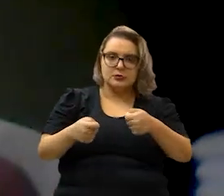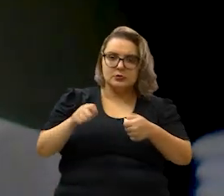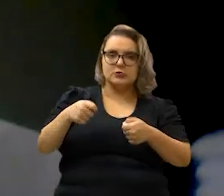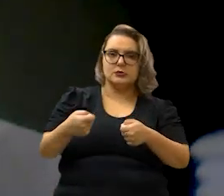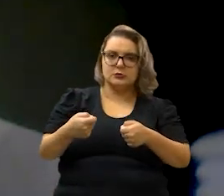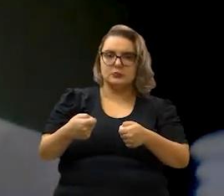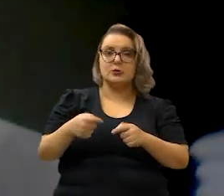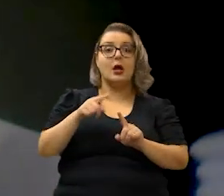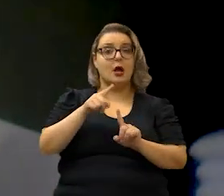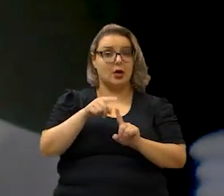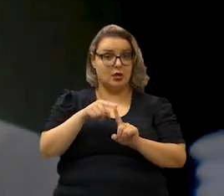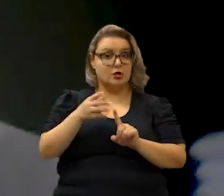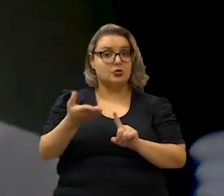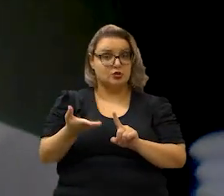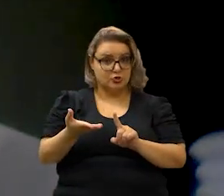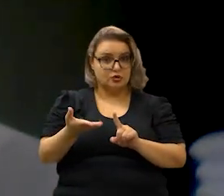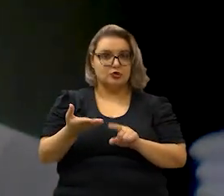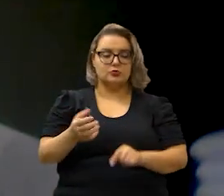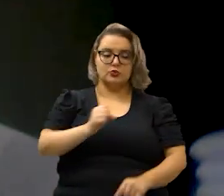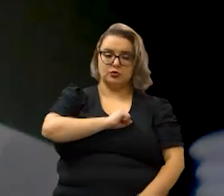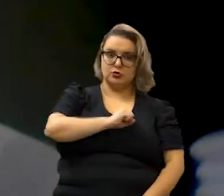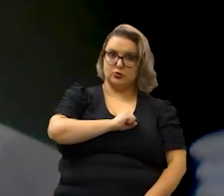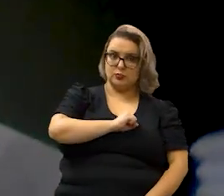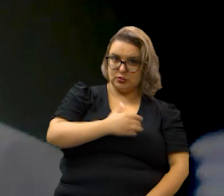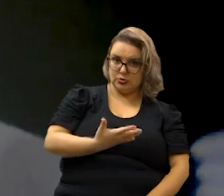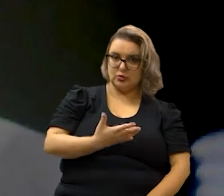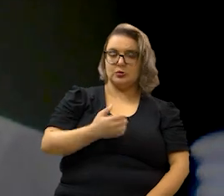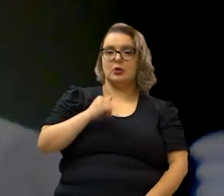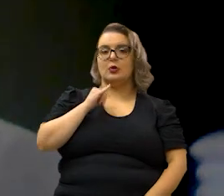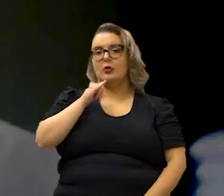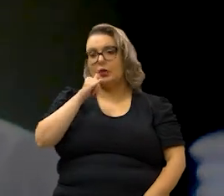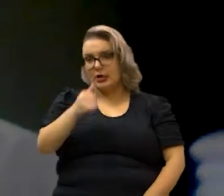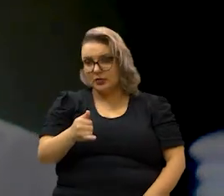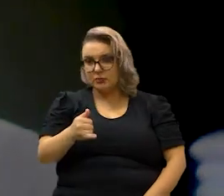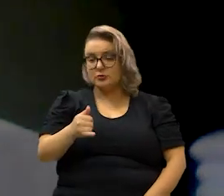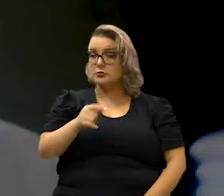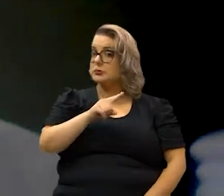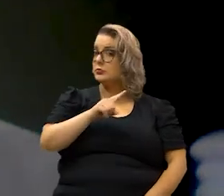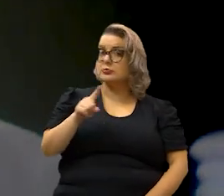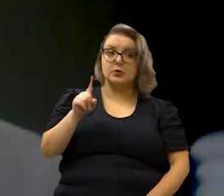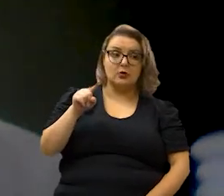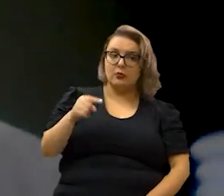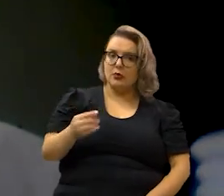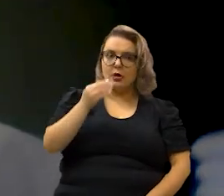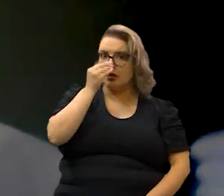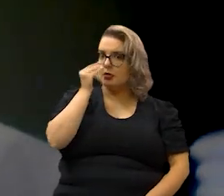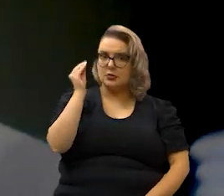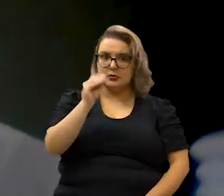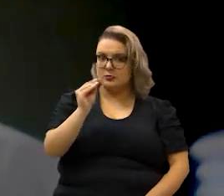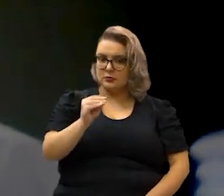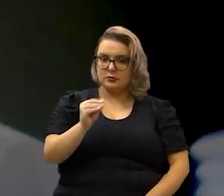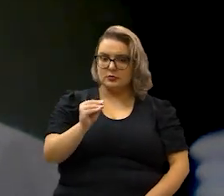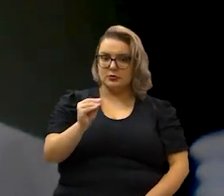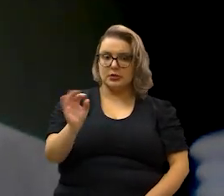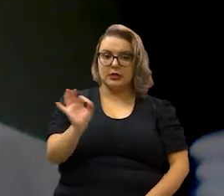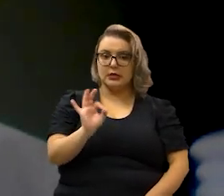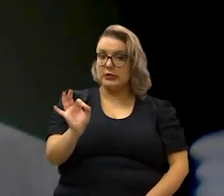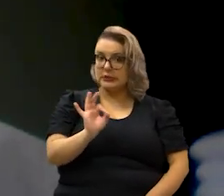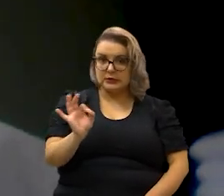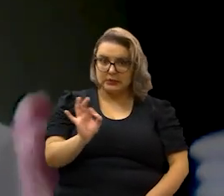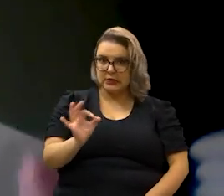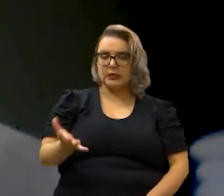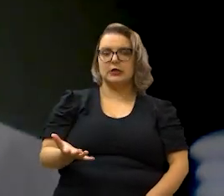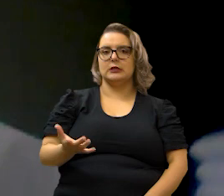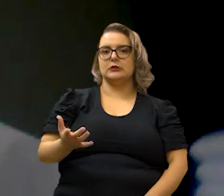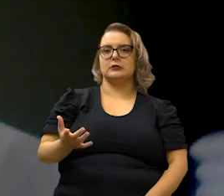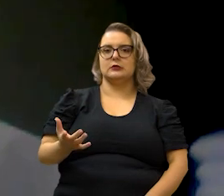que são muito típicos de infarto, que eu acabo de dizer, não devem ser desprezados em nenhuma